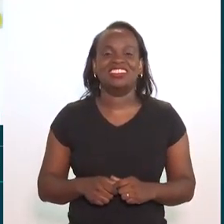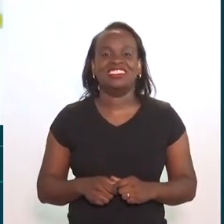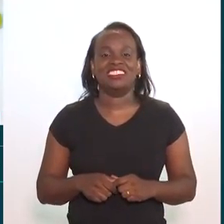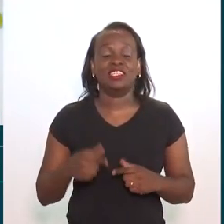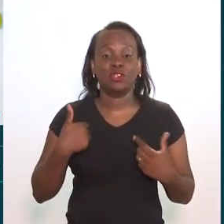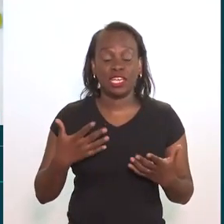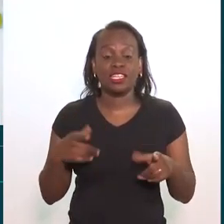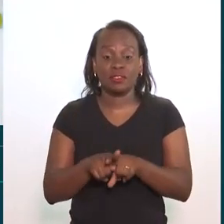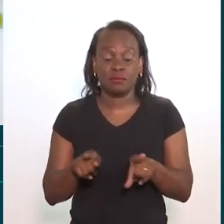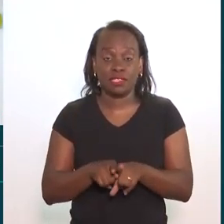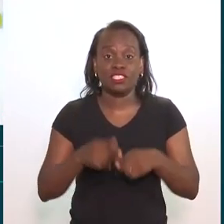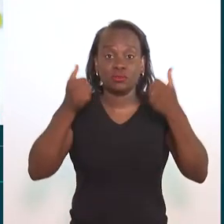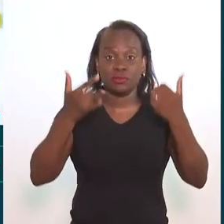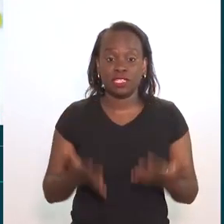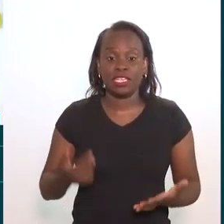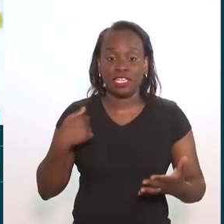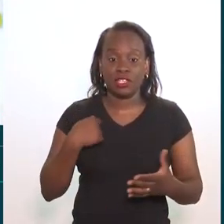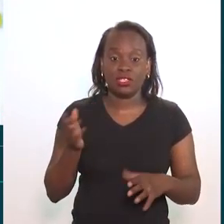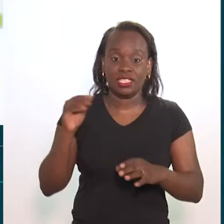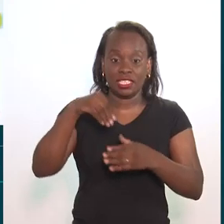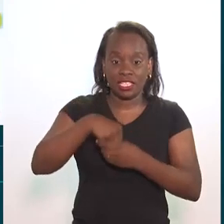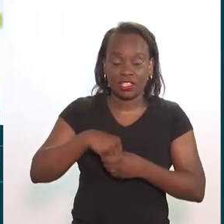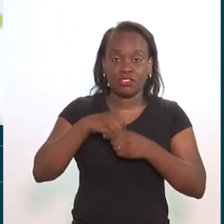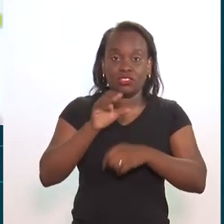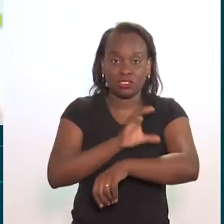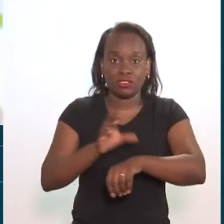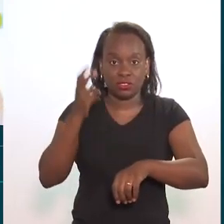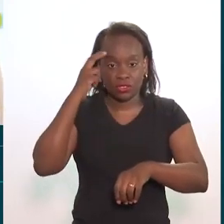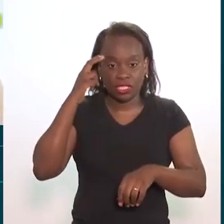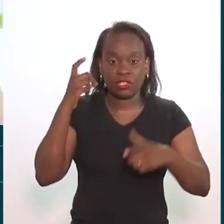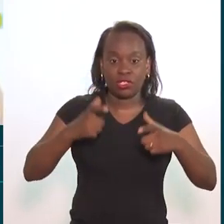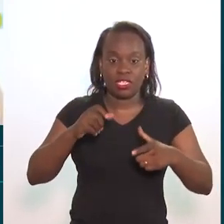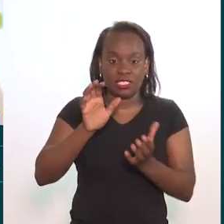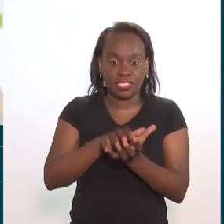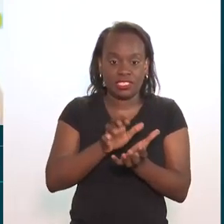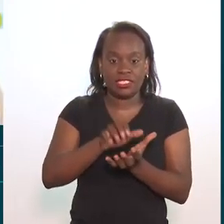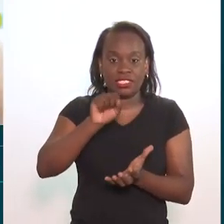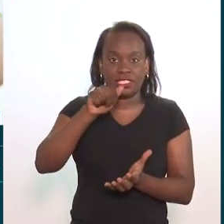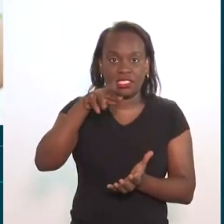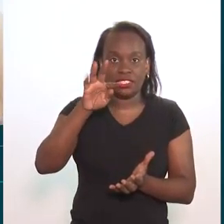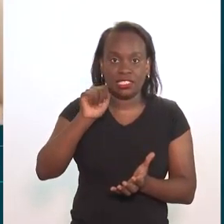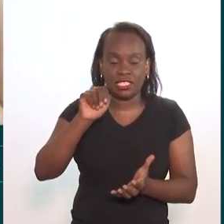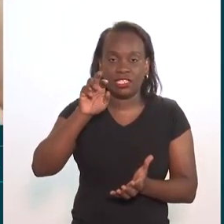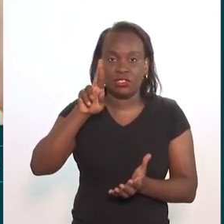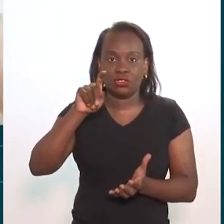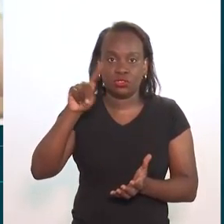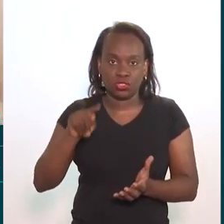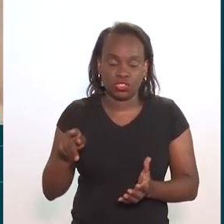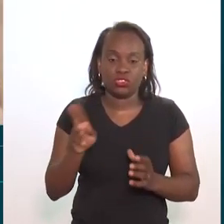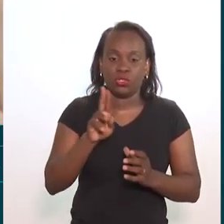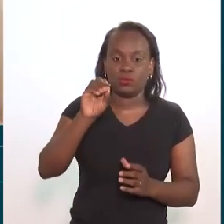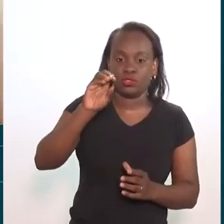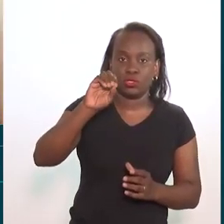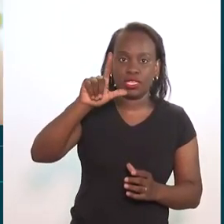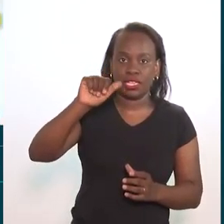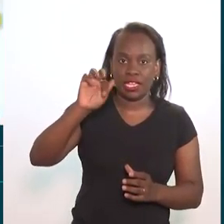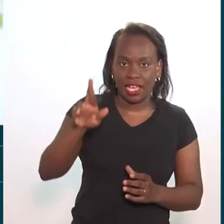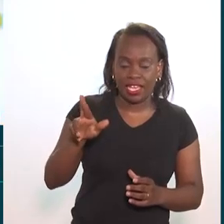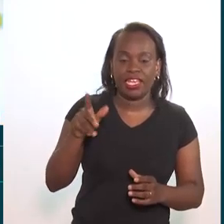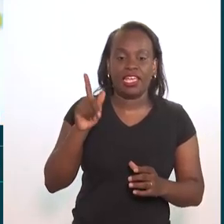tá bom? Eu quero também citar que eu estou dentro de um espaço cultural em Santa Cruz, ó, solar, está invertido